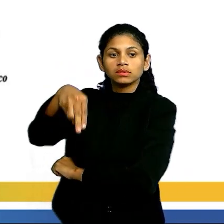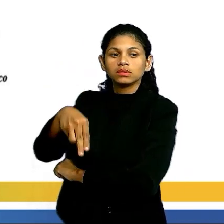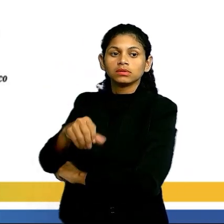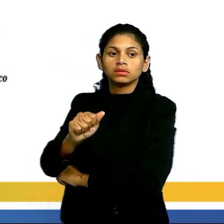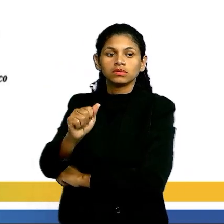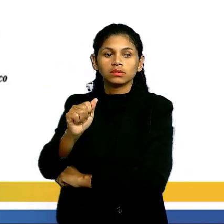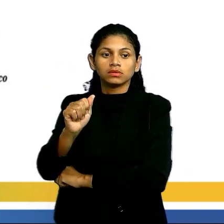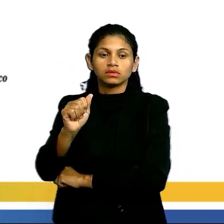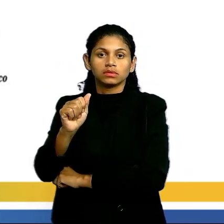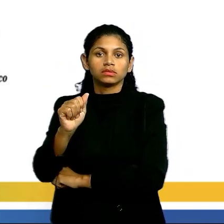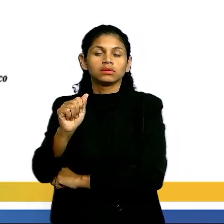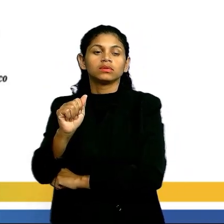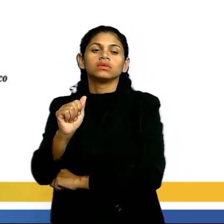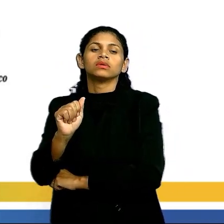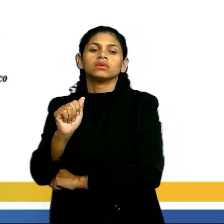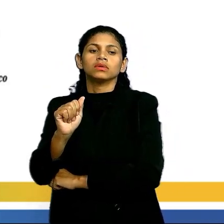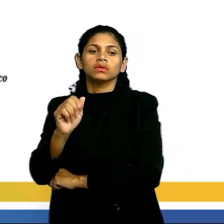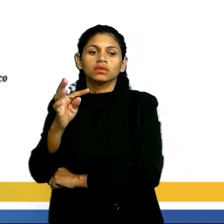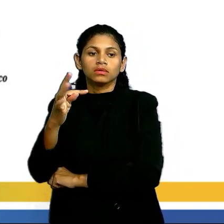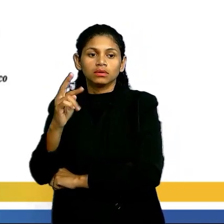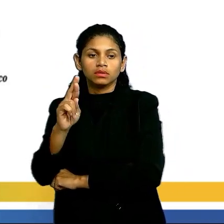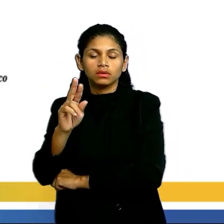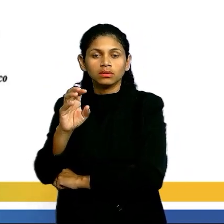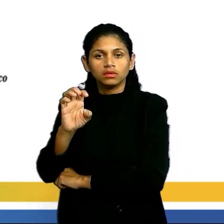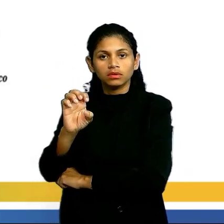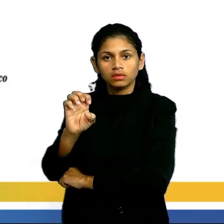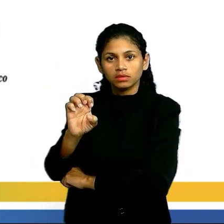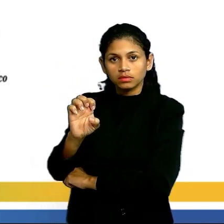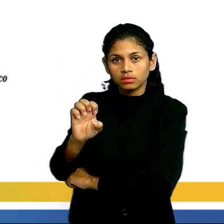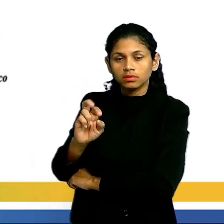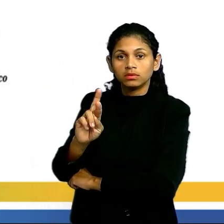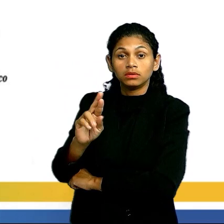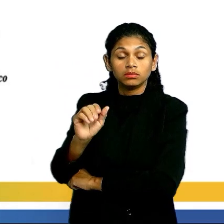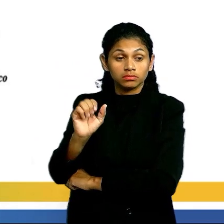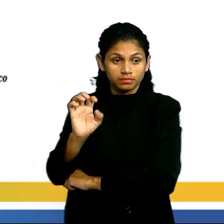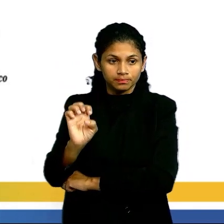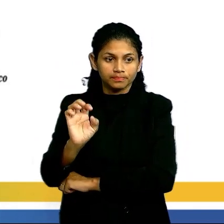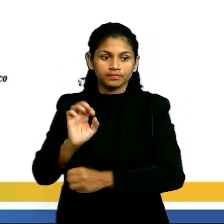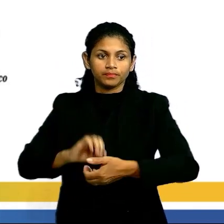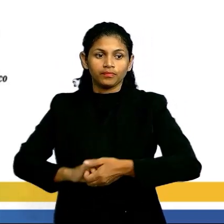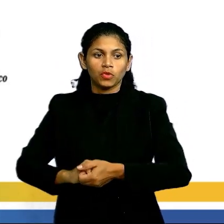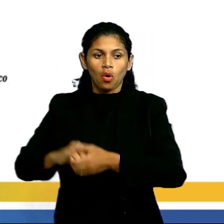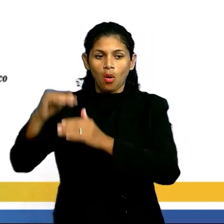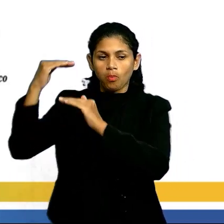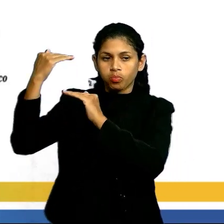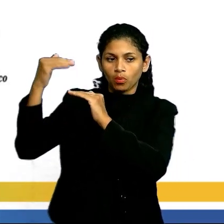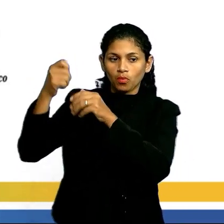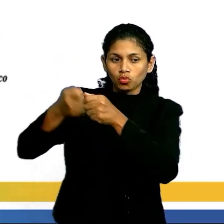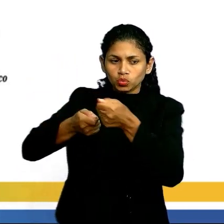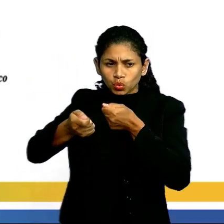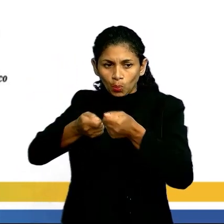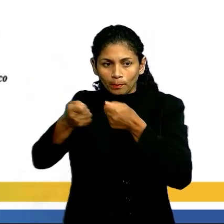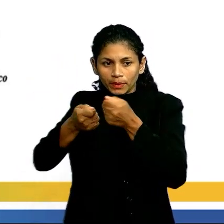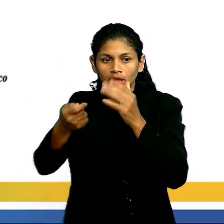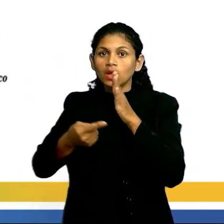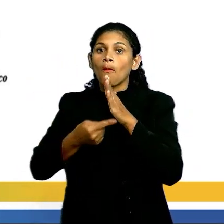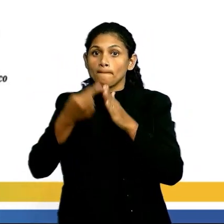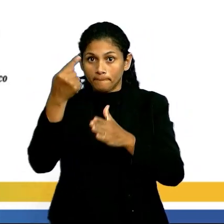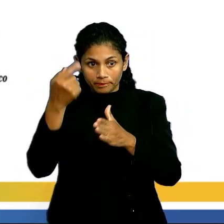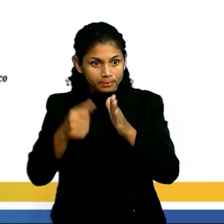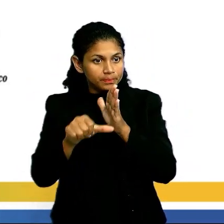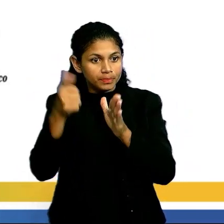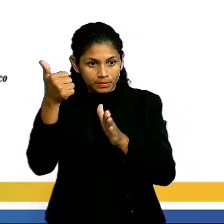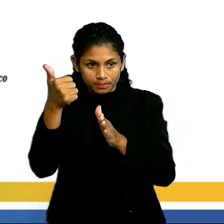que lançou, tá? E aqui tá as categorias taxonômicas, como você tá vendo aqui, o domínio agora é o primeiro, seguido aí